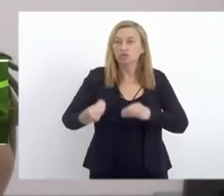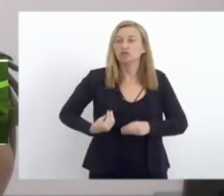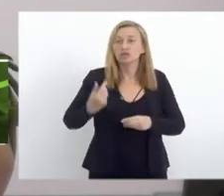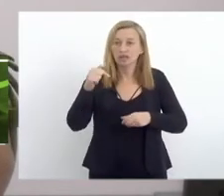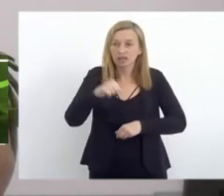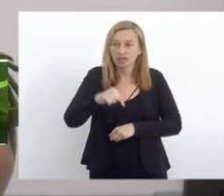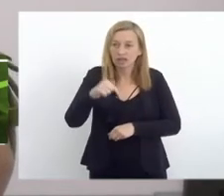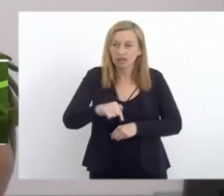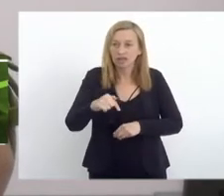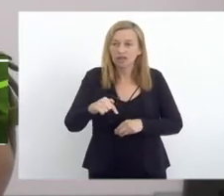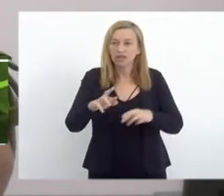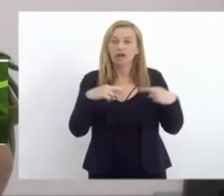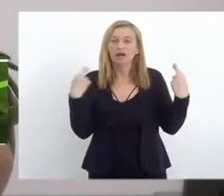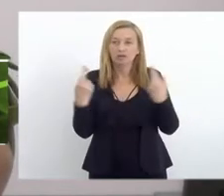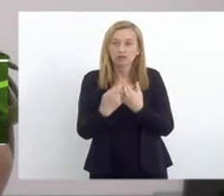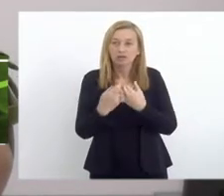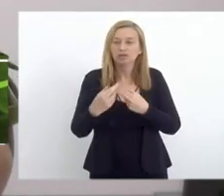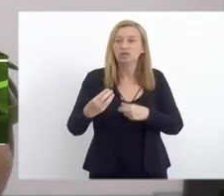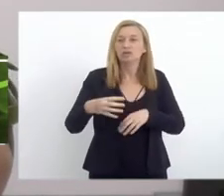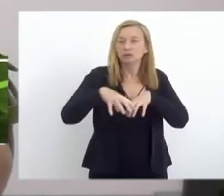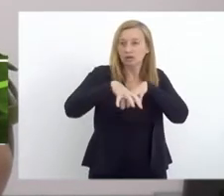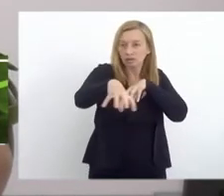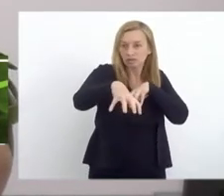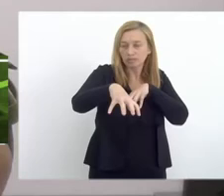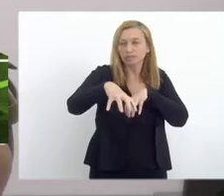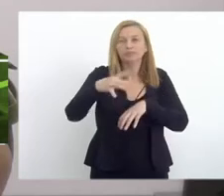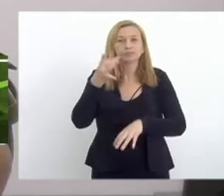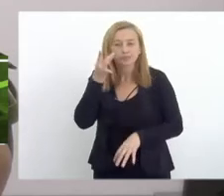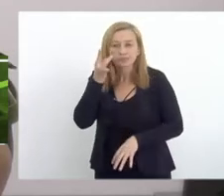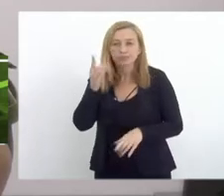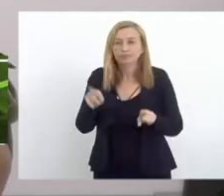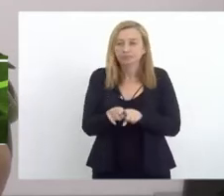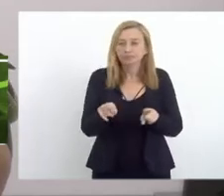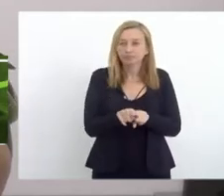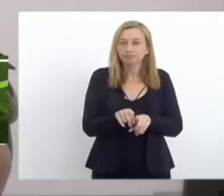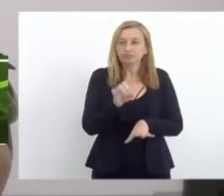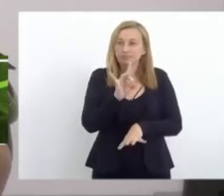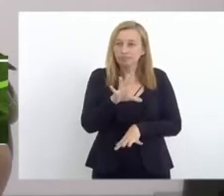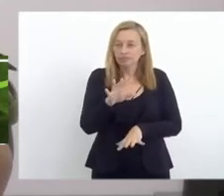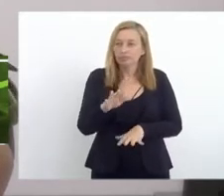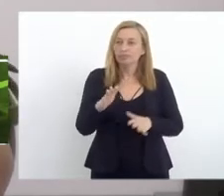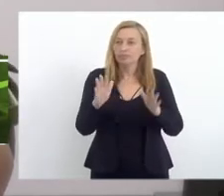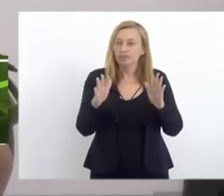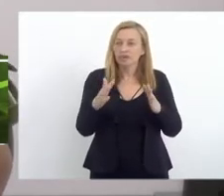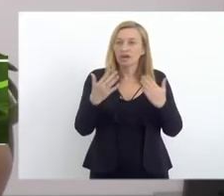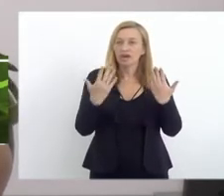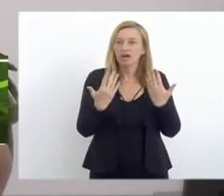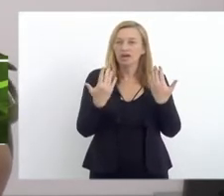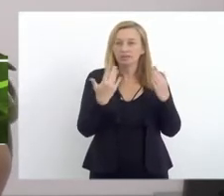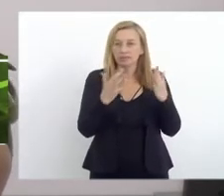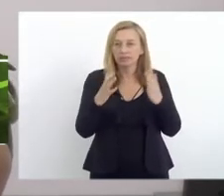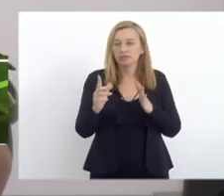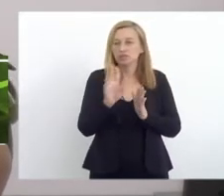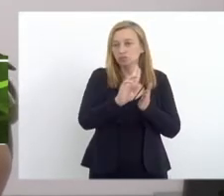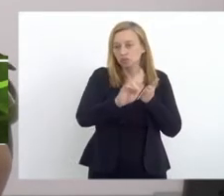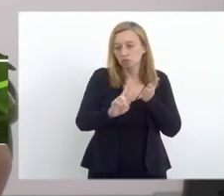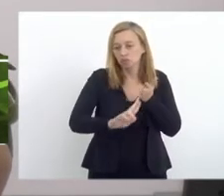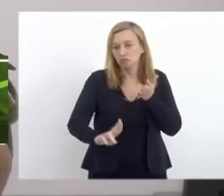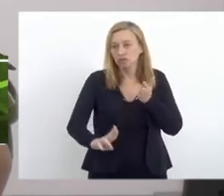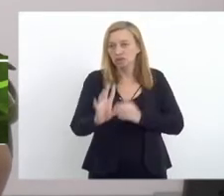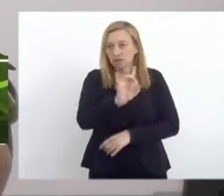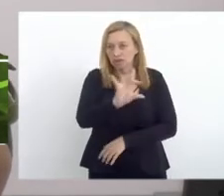presentes conosco na audiência, tanto presente como virtualmente. Só foi feito as apresentações, as nomenclaturas de cada